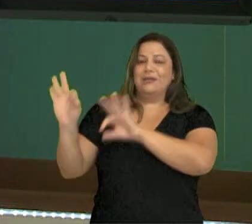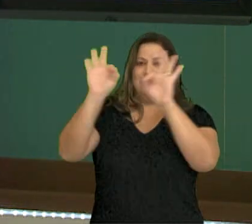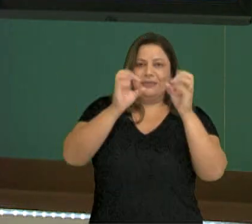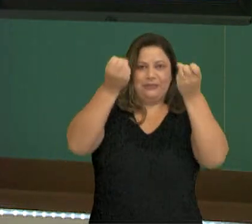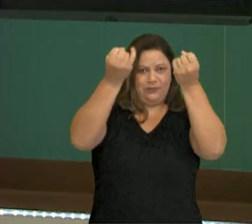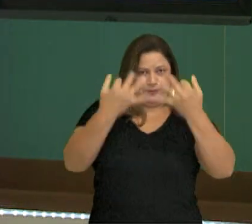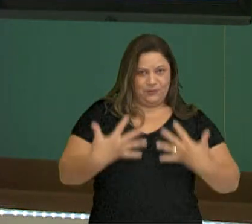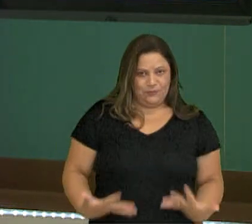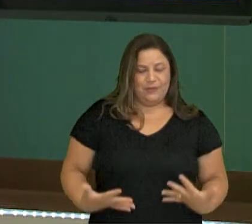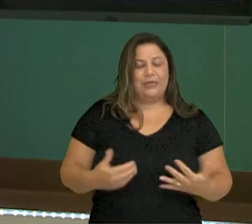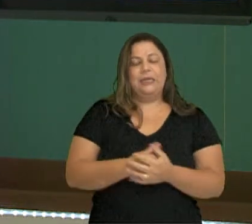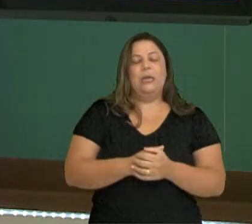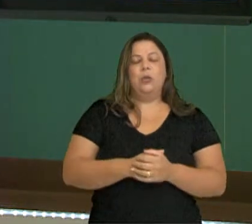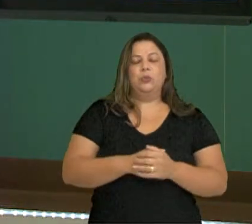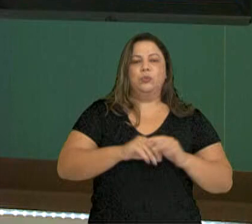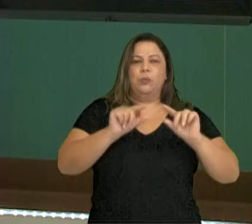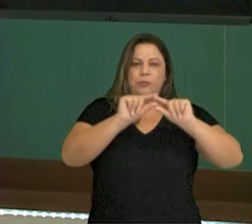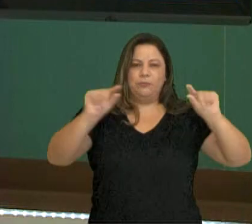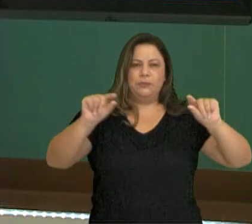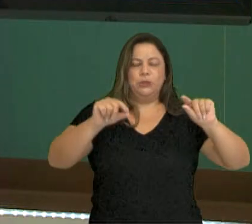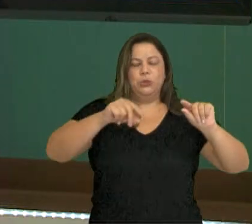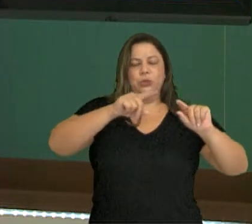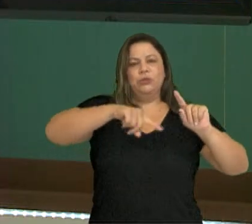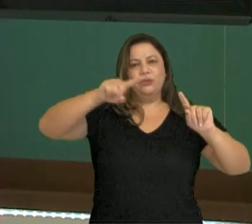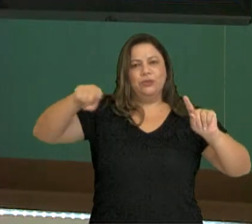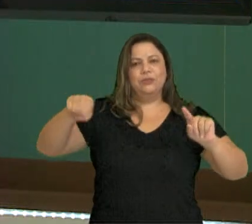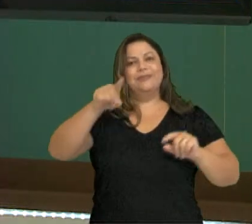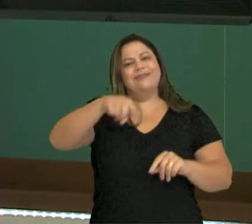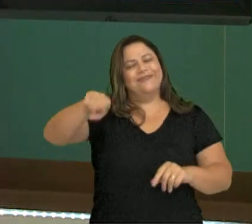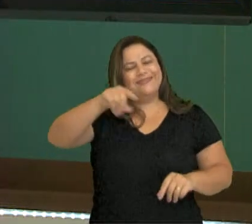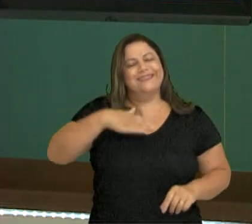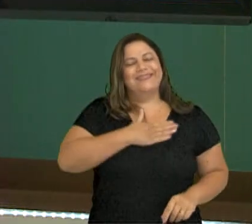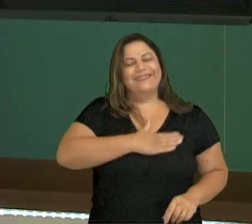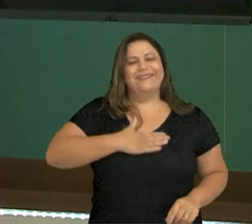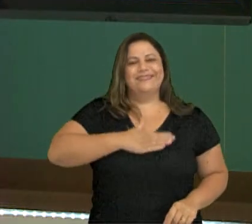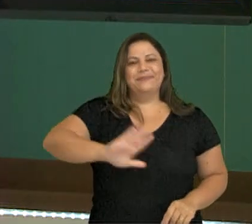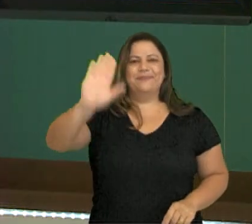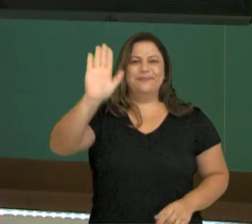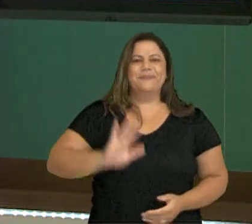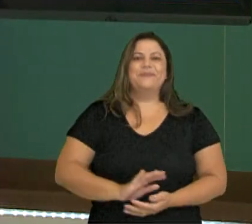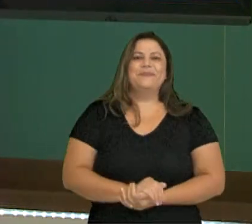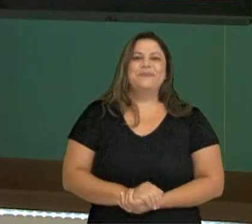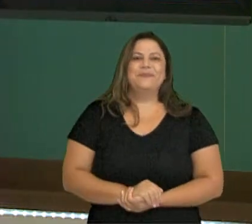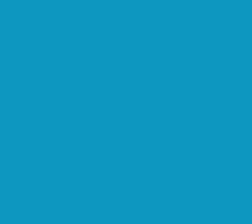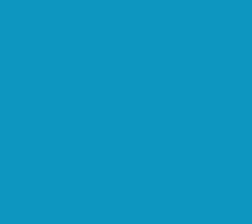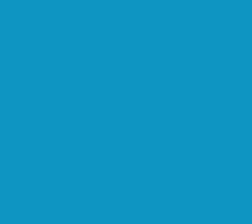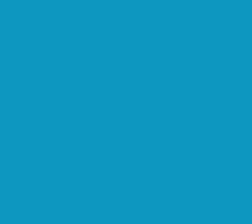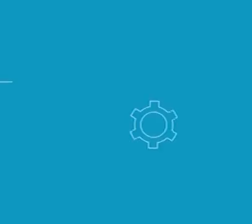falamos sobre medidas de tendência central. Espero que vocês tenham gostado. Até breve.